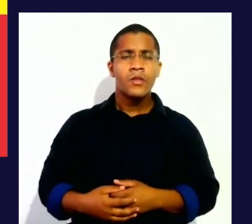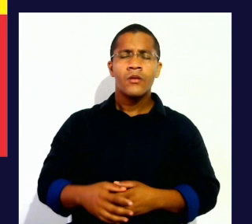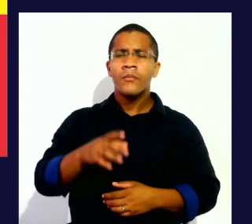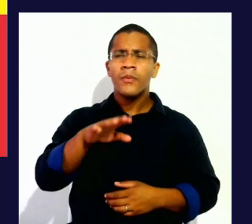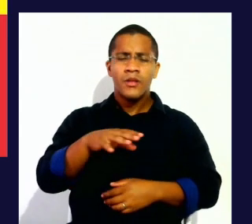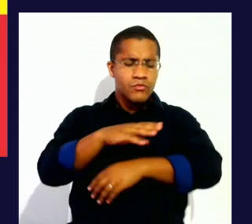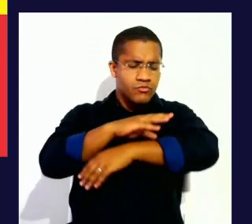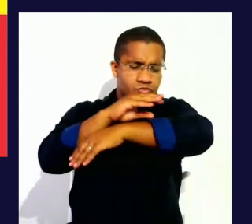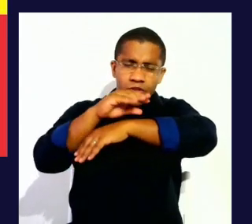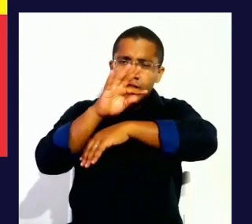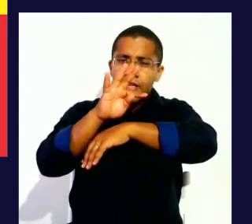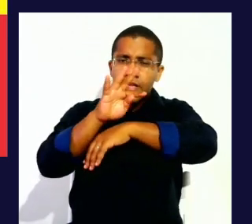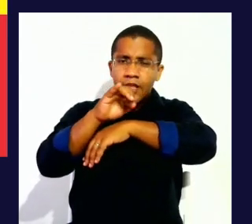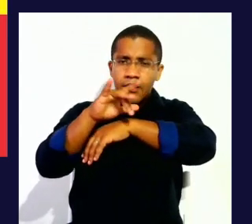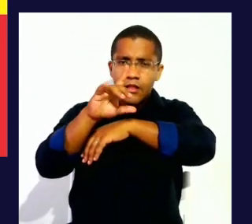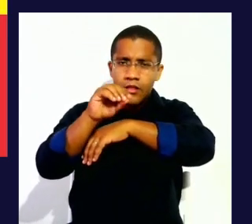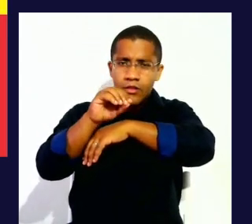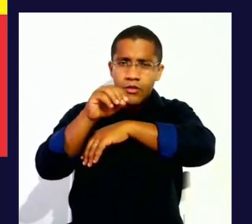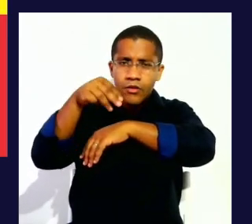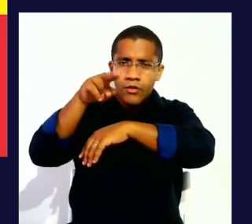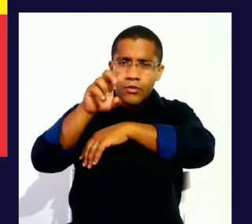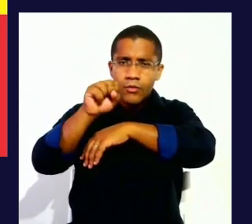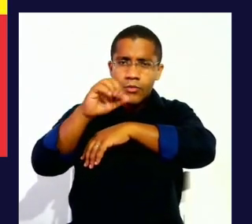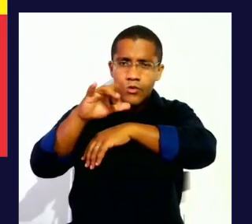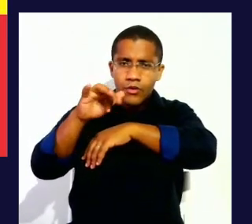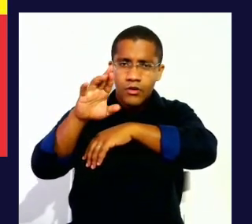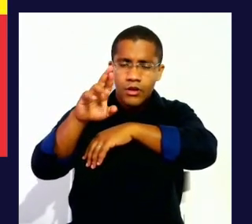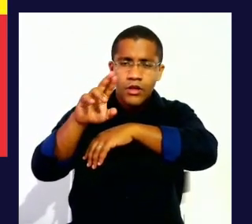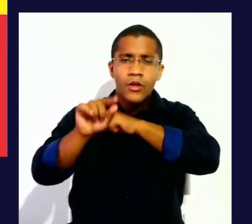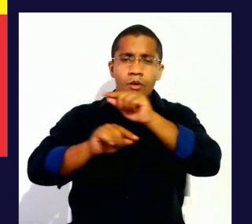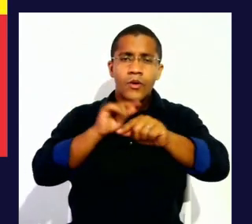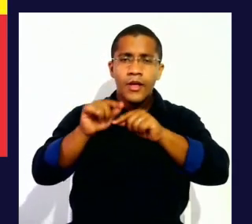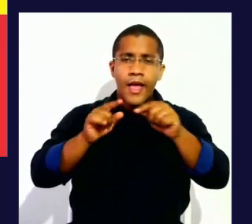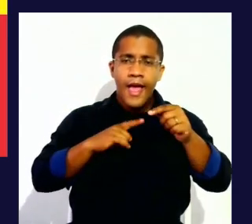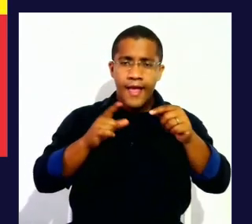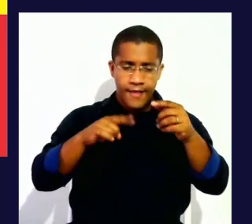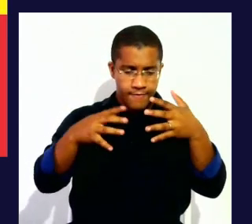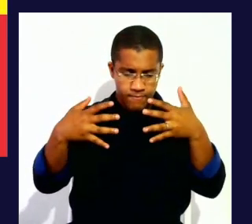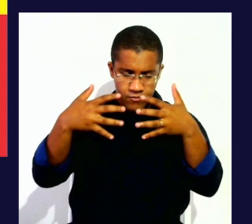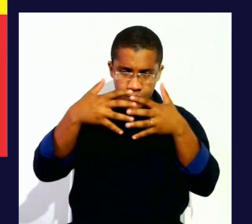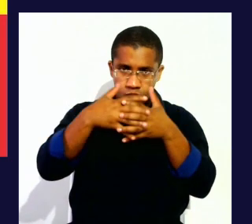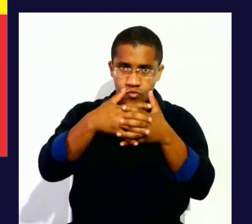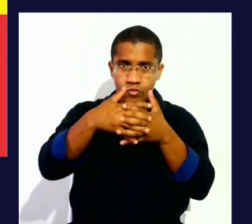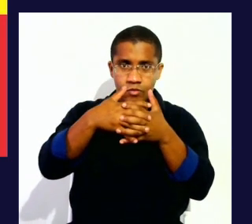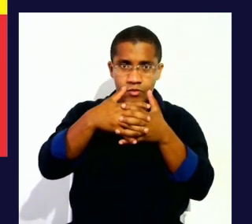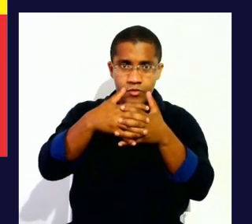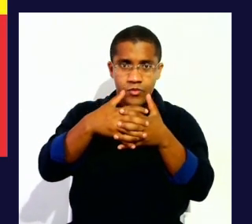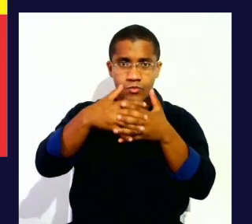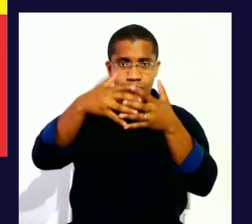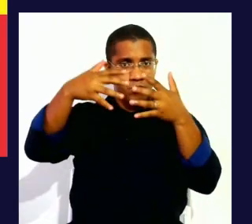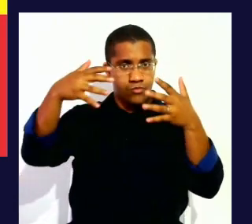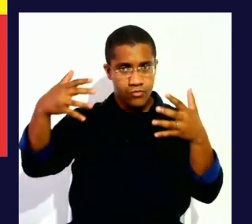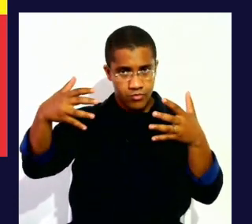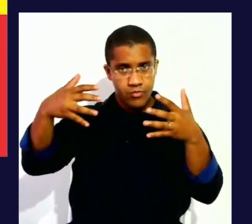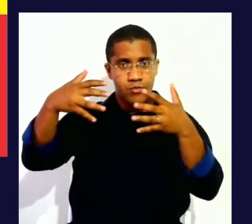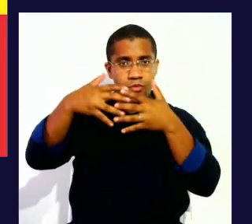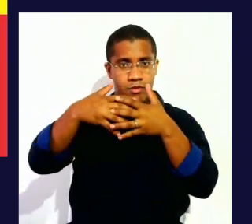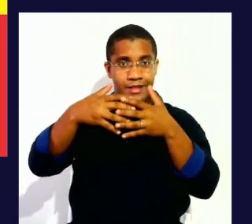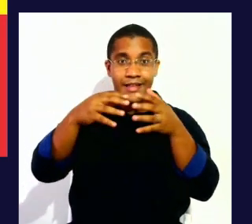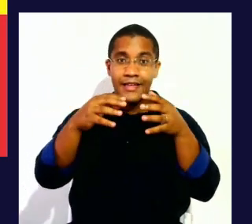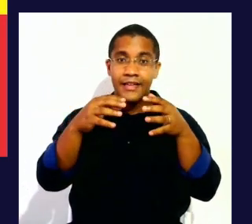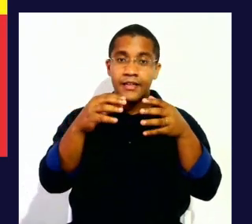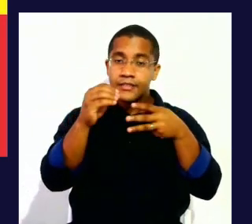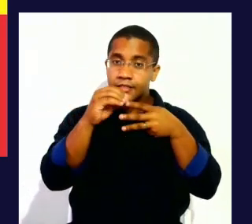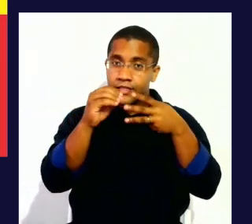né? O tecido muscular ele é caracterizado pela propriedade da contração e distensão